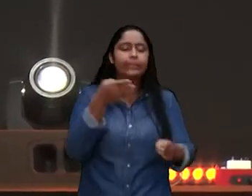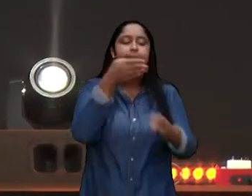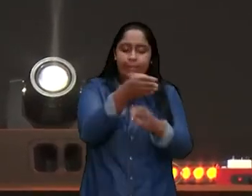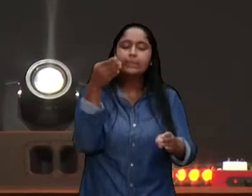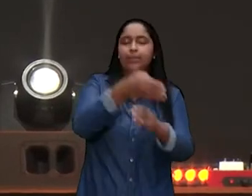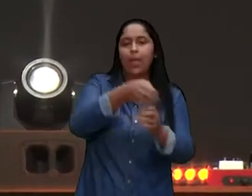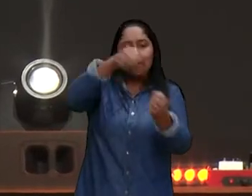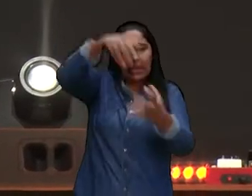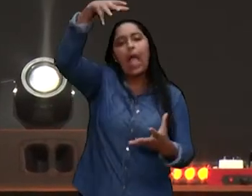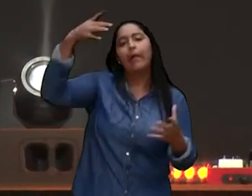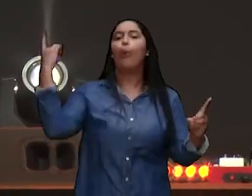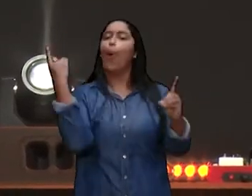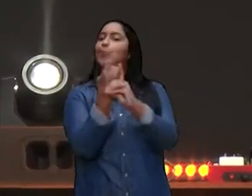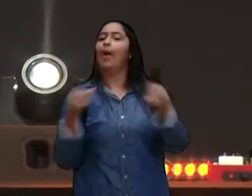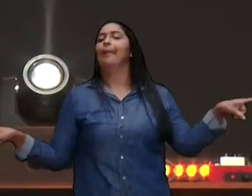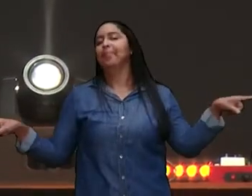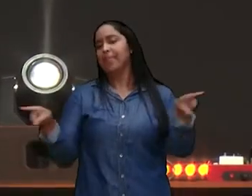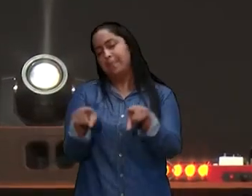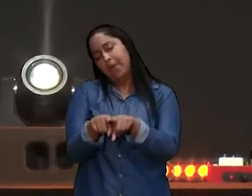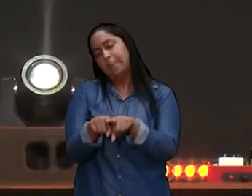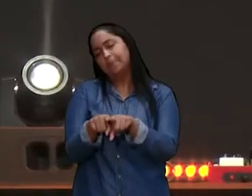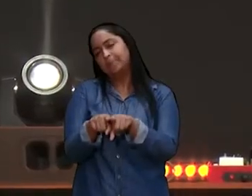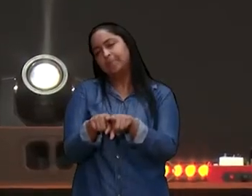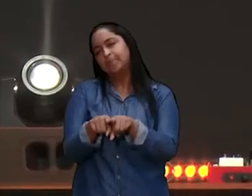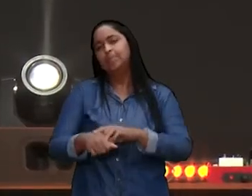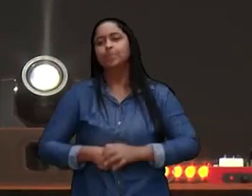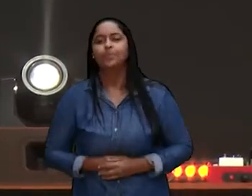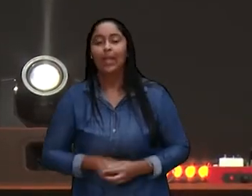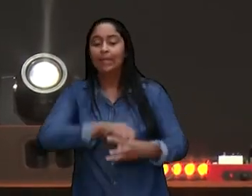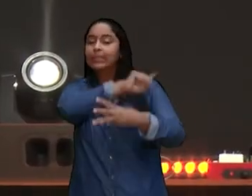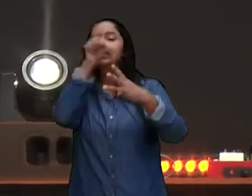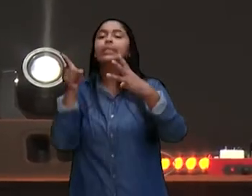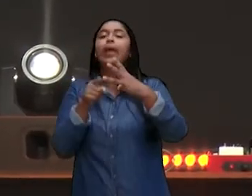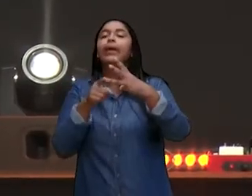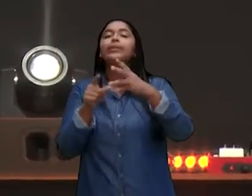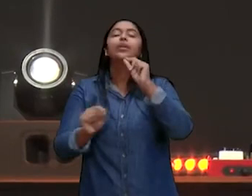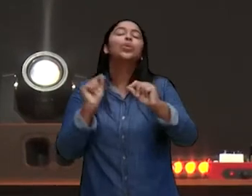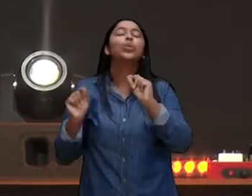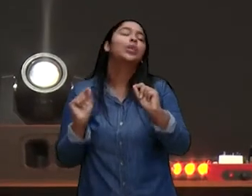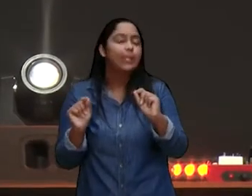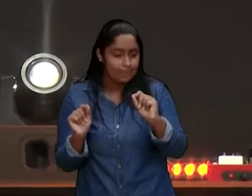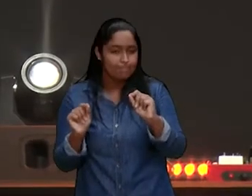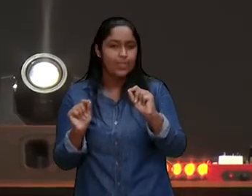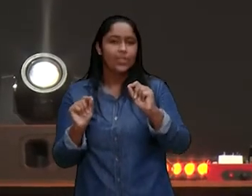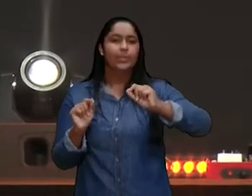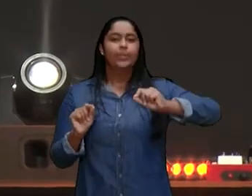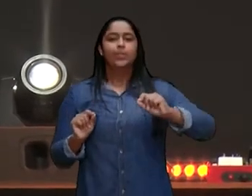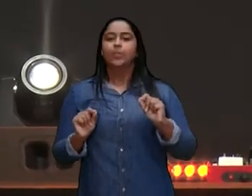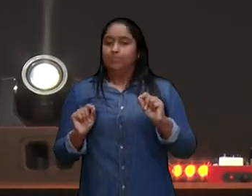milagre a terceira coisa que a gente vê nesse texto muitos problemas que as pessoas enfrentam tem sua raiz em ações